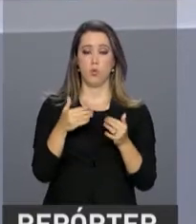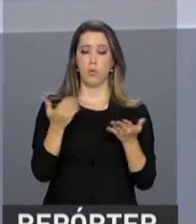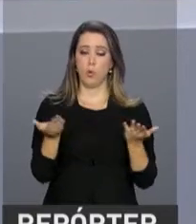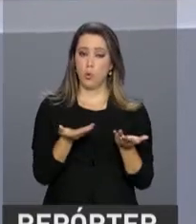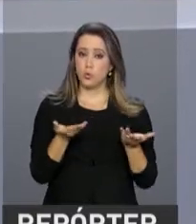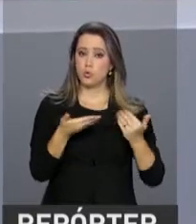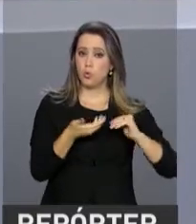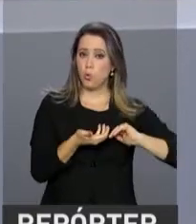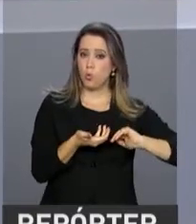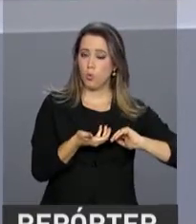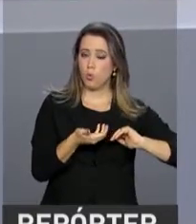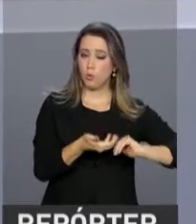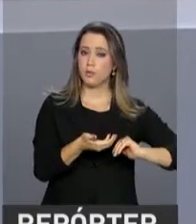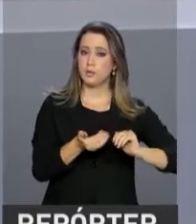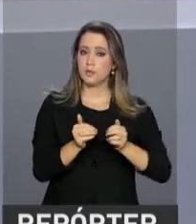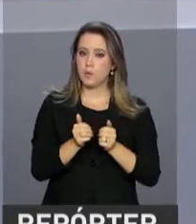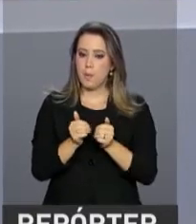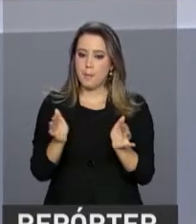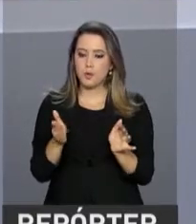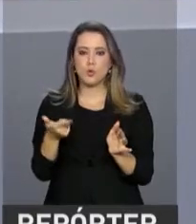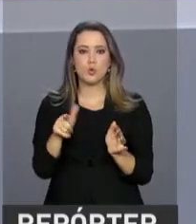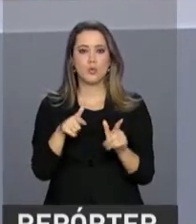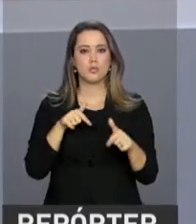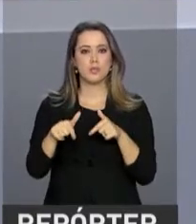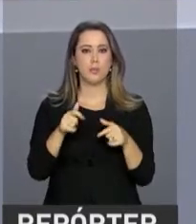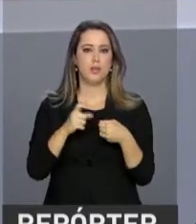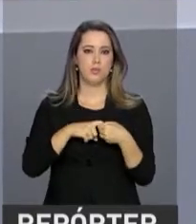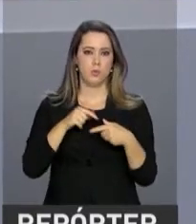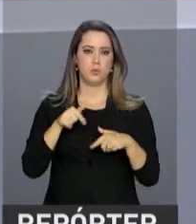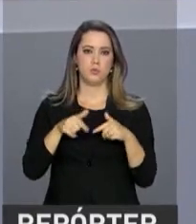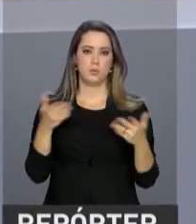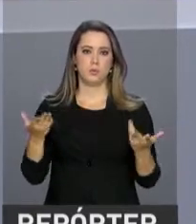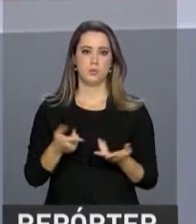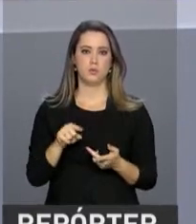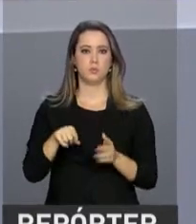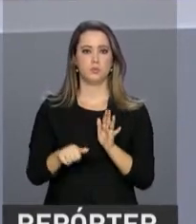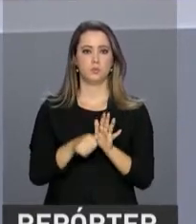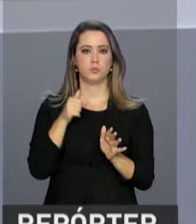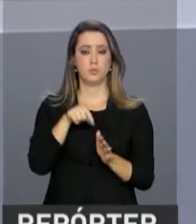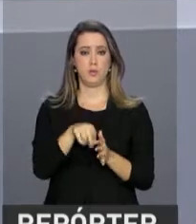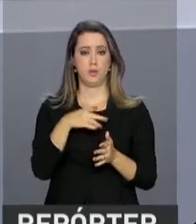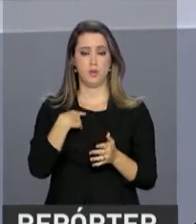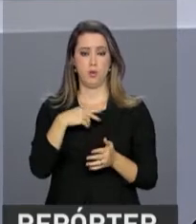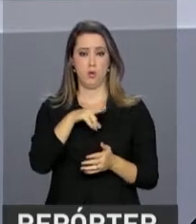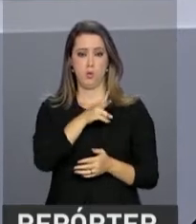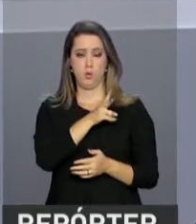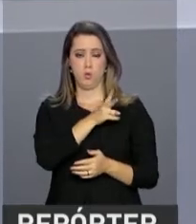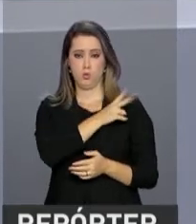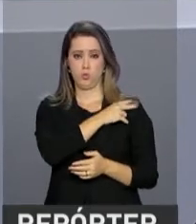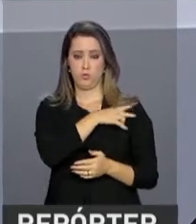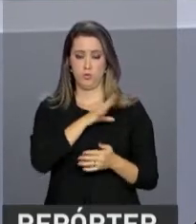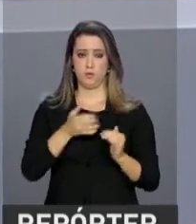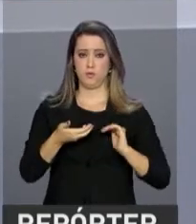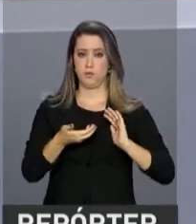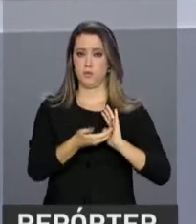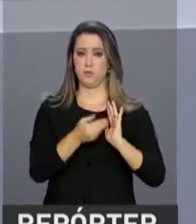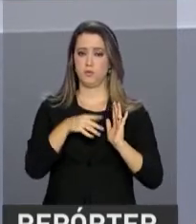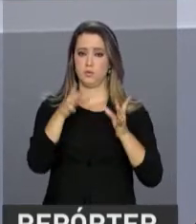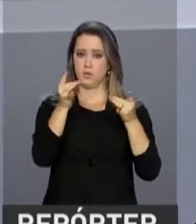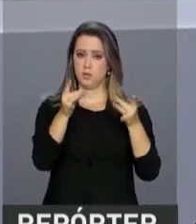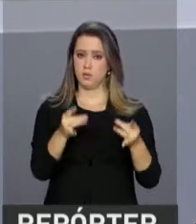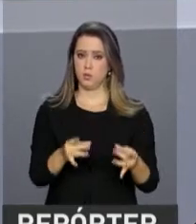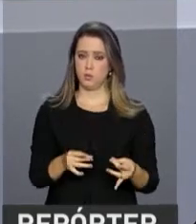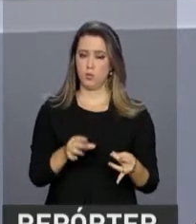trabalhos na mensagem lida pelo primeiro-secretário da câmara deputado fernando giacobo o presidente temer destacou os projetos